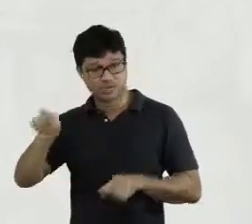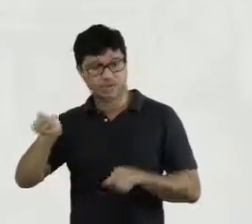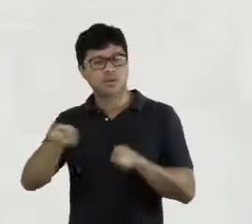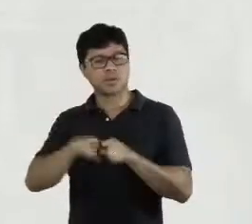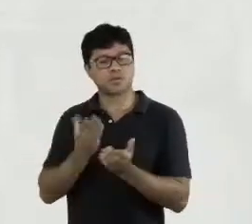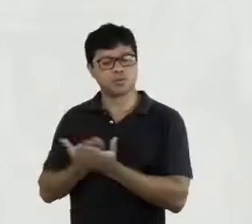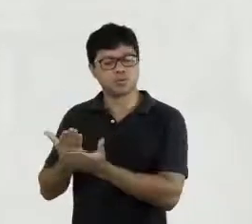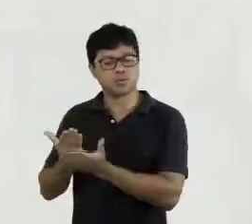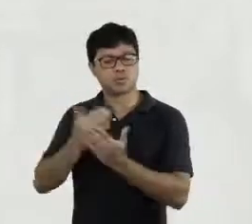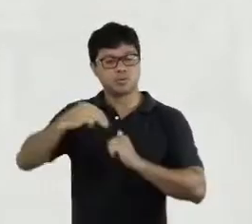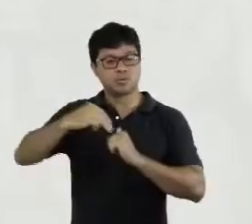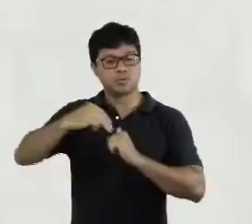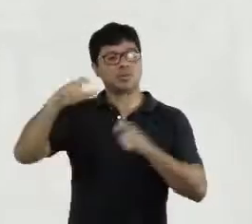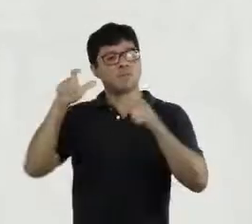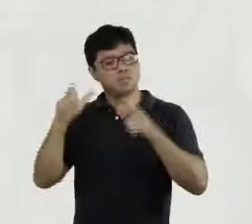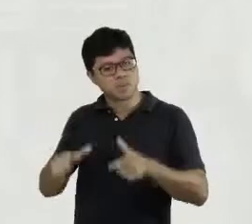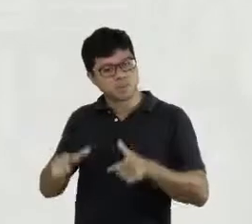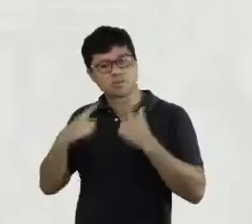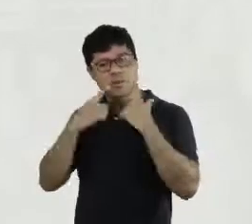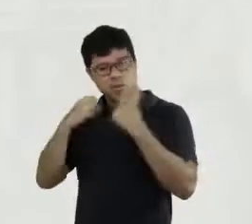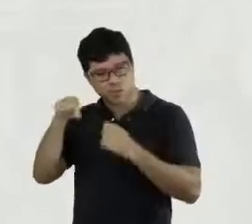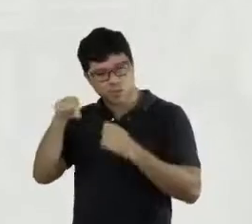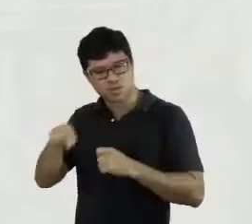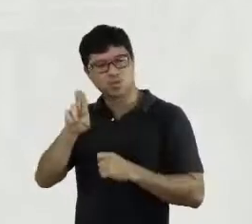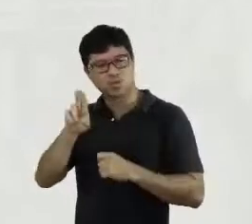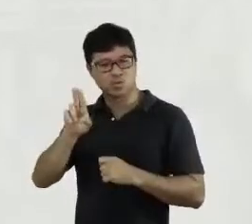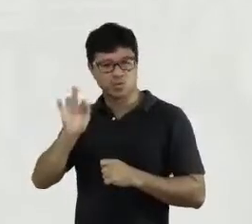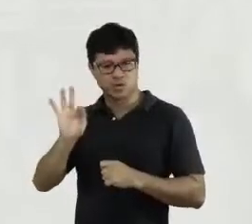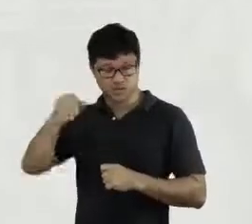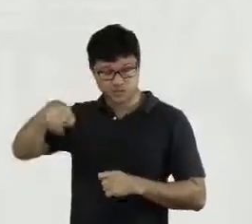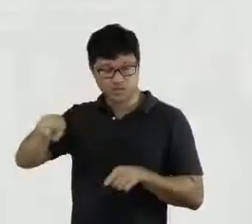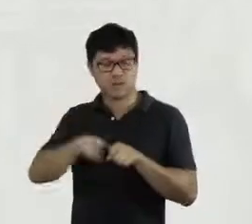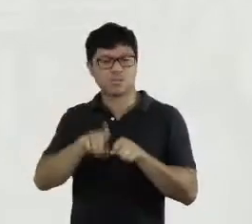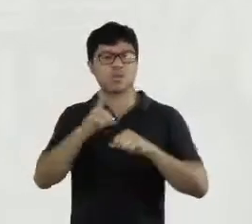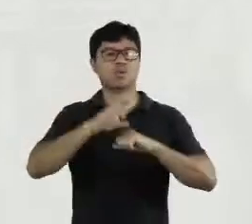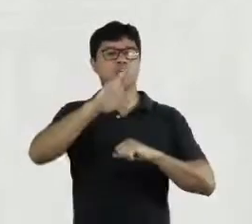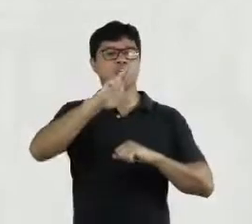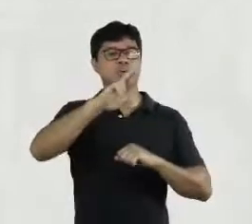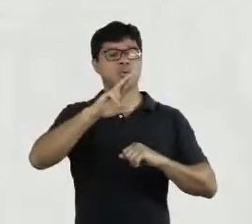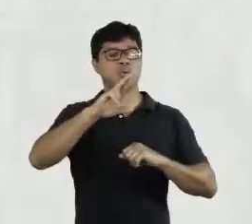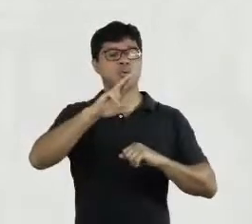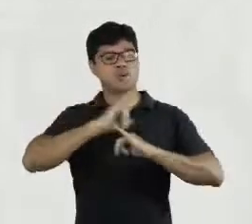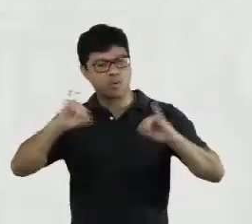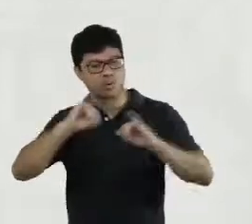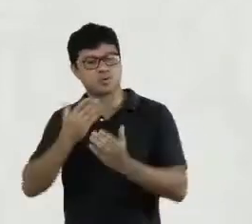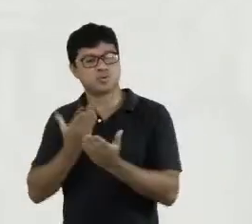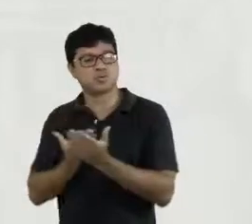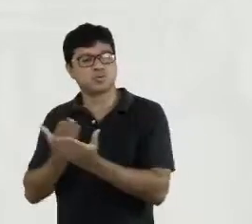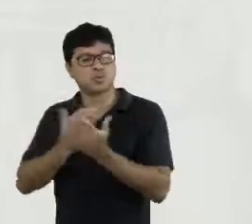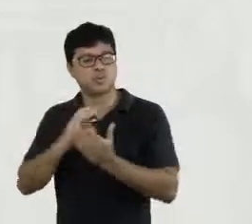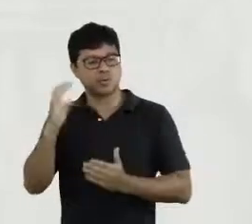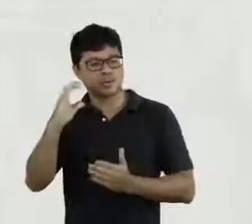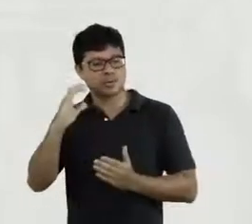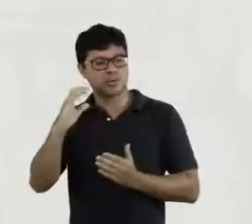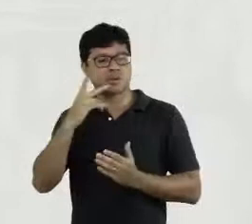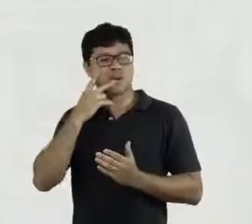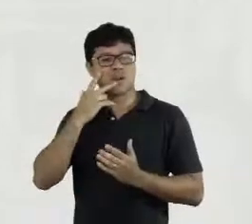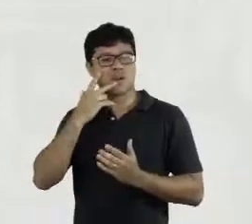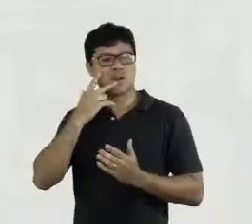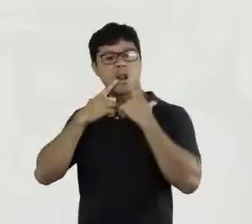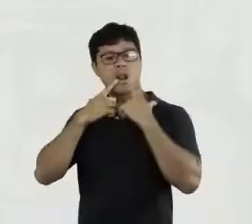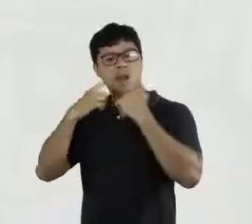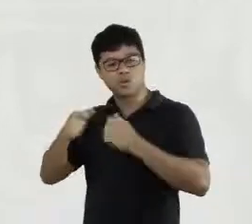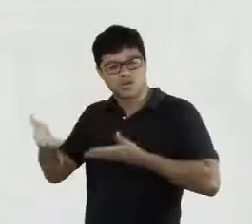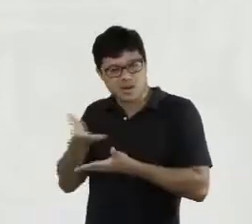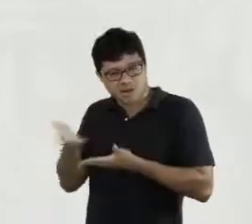em Estudos Linguísticos pela mesma faculdade e doutorado em Ciência da Informação pela Escola de Ciência da Informação com sanduíche em